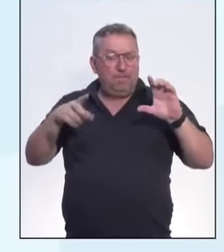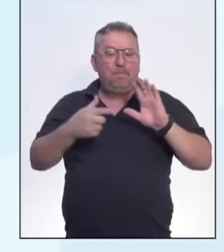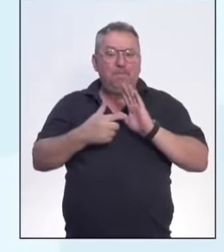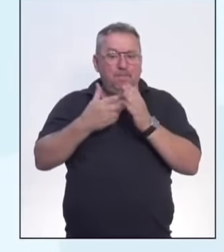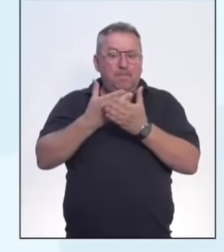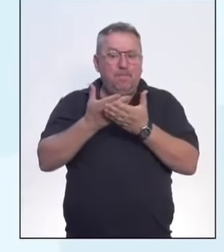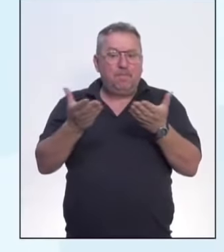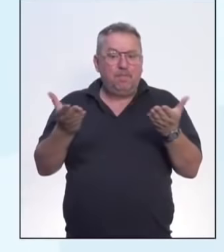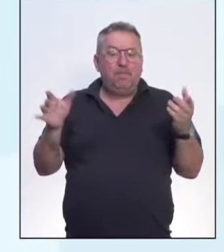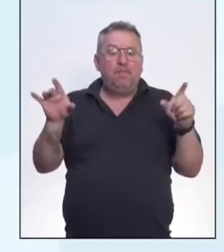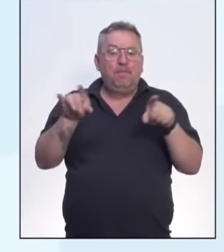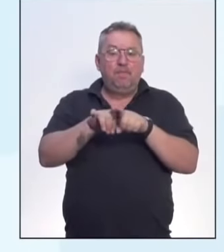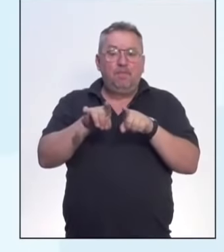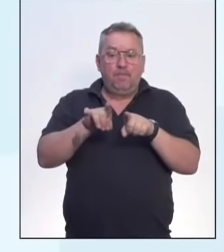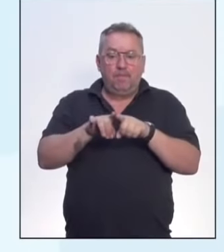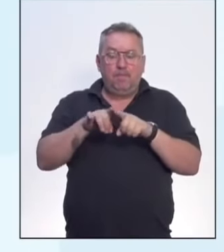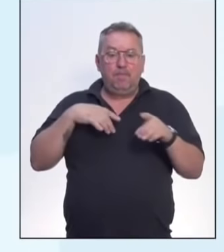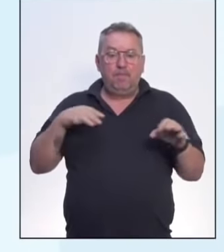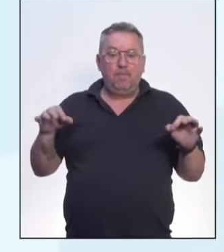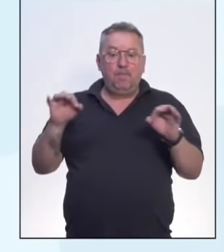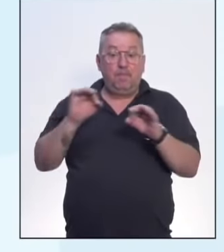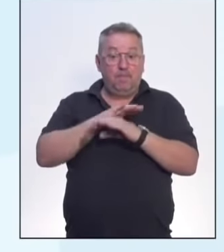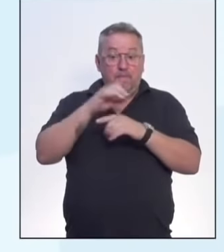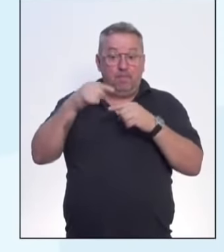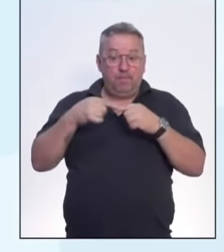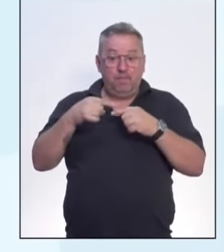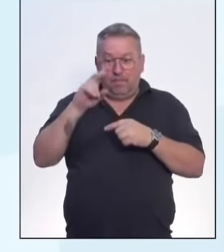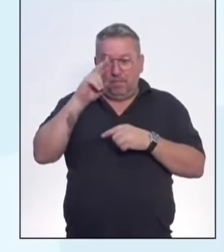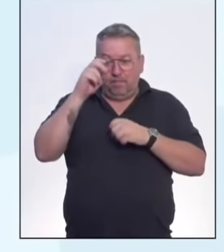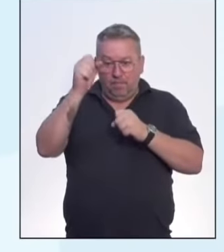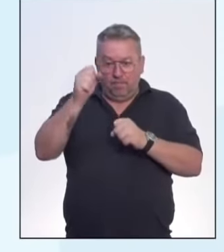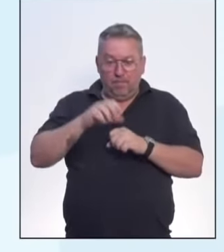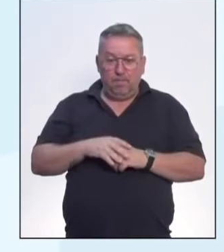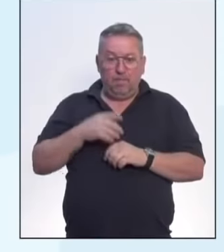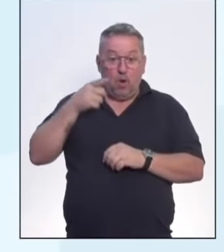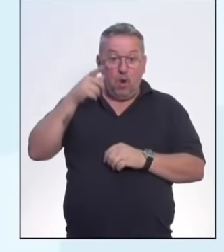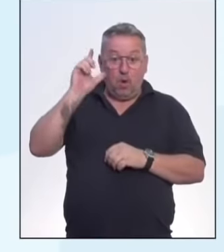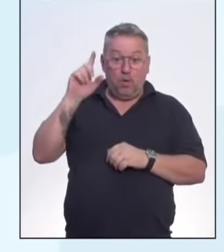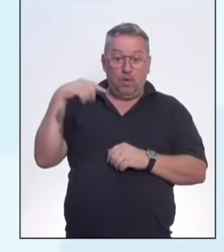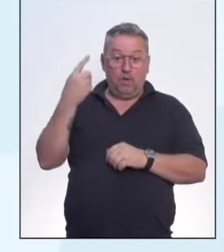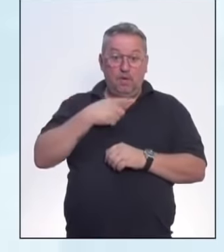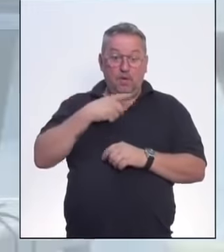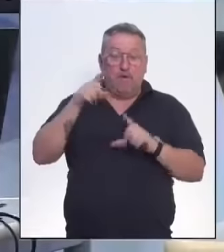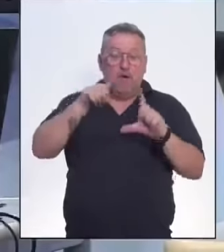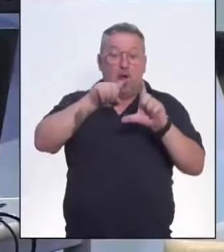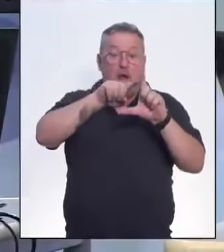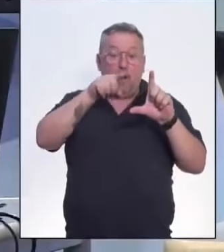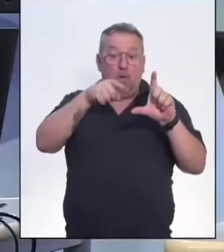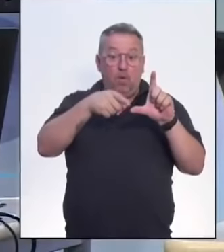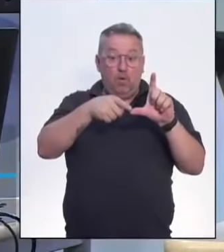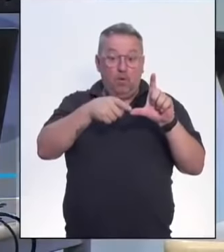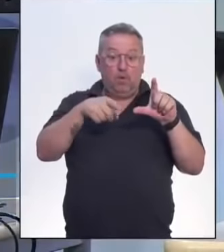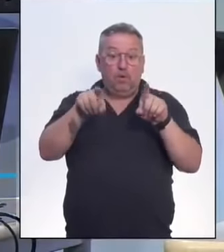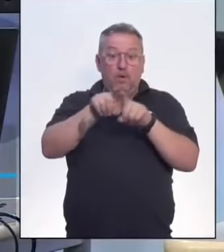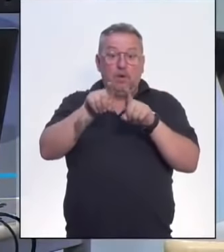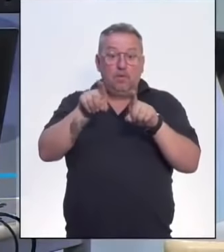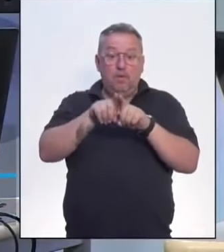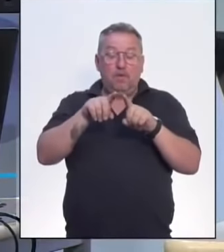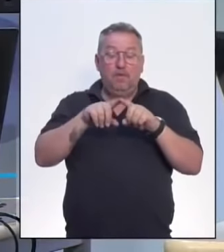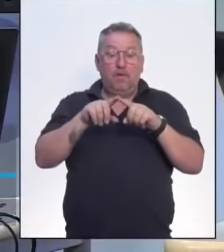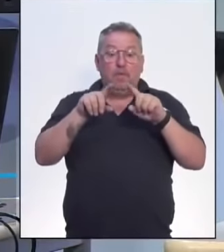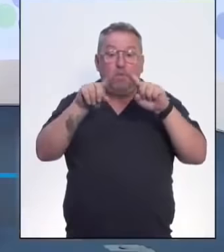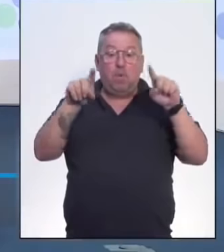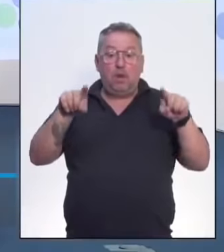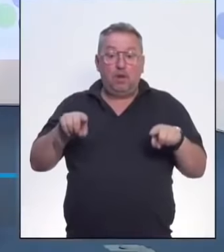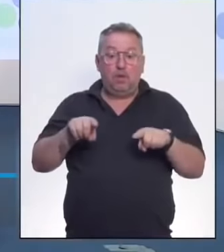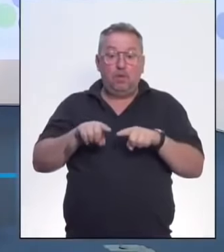vocês, tudo bem? E aí a gente encerra essa semana de estudos intensivos. Ontem nós falamos de ângulos e falamos de polígonos. Segunda-feira a aula